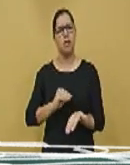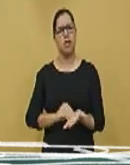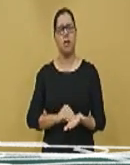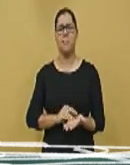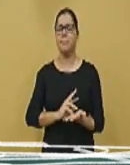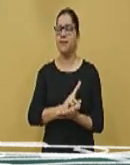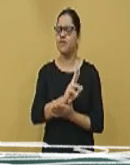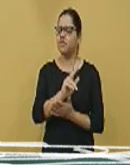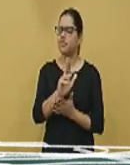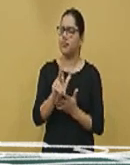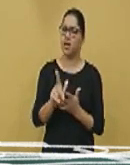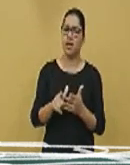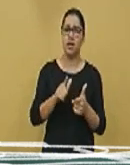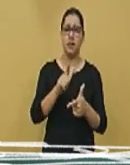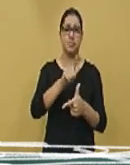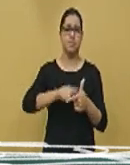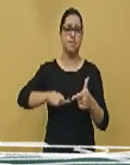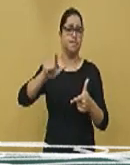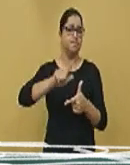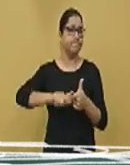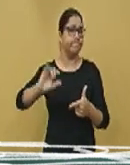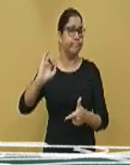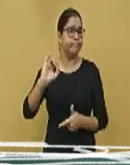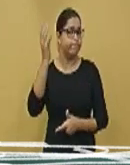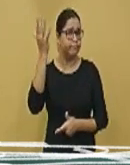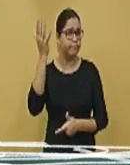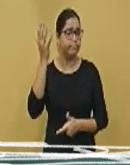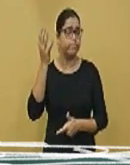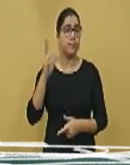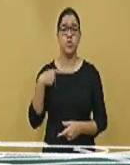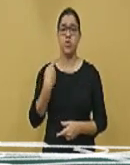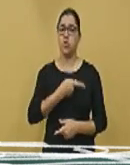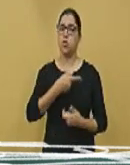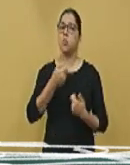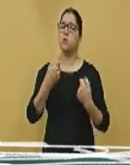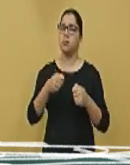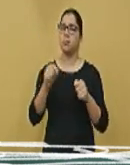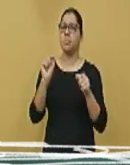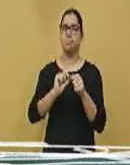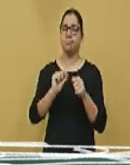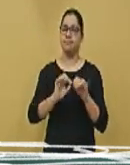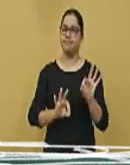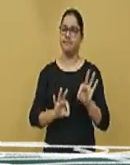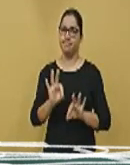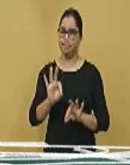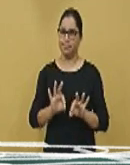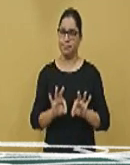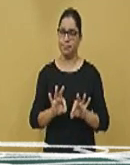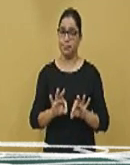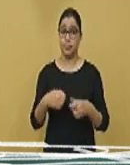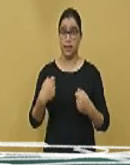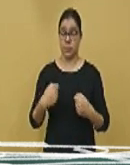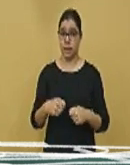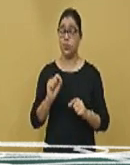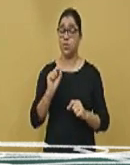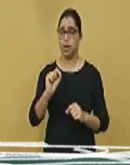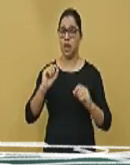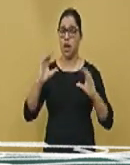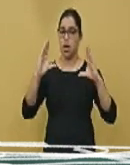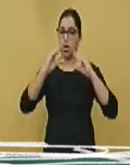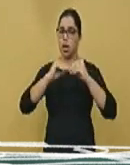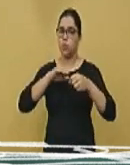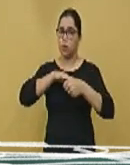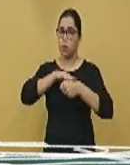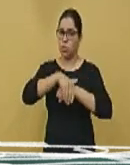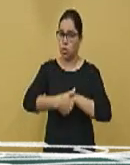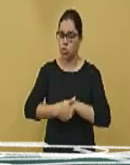vários problemas que estão acontecendo com a licenciatura e nós precisamos atuar. De noite, no período noturno, as